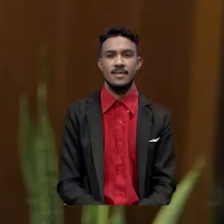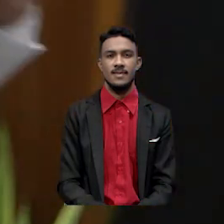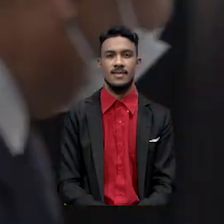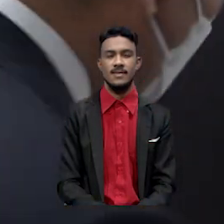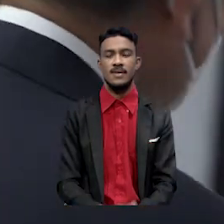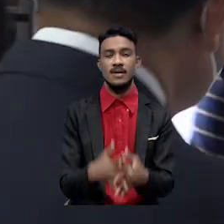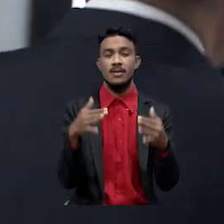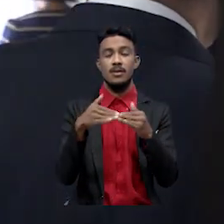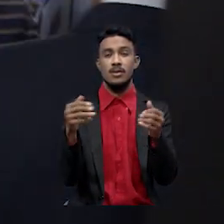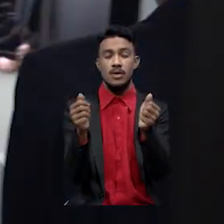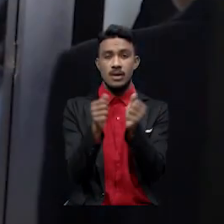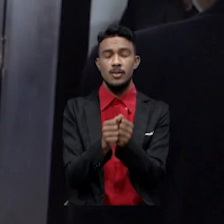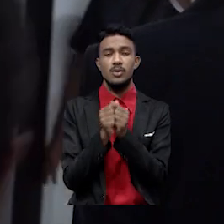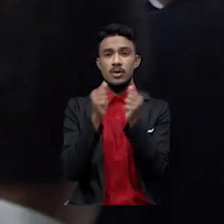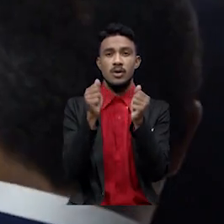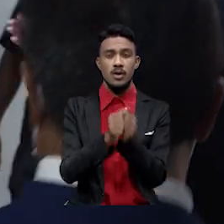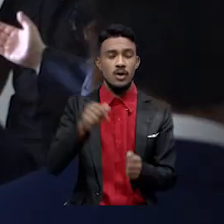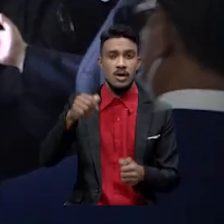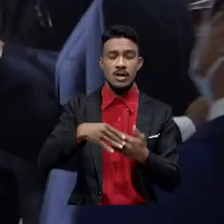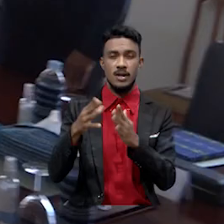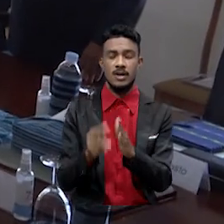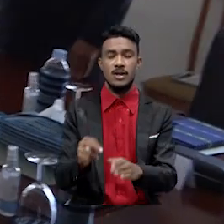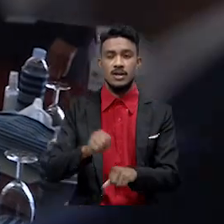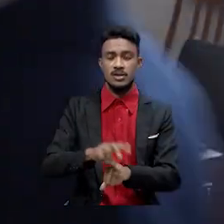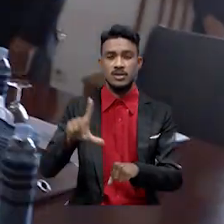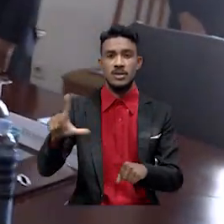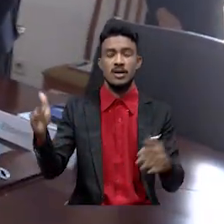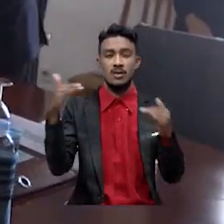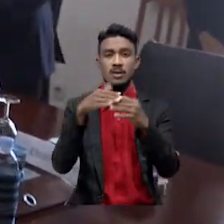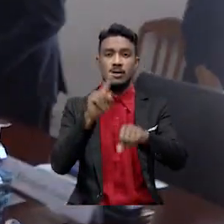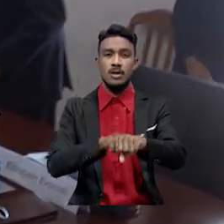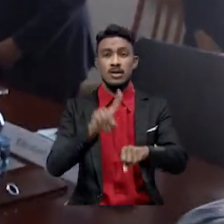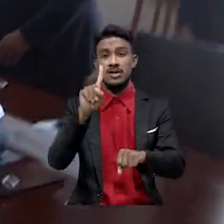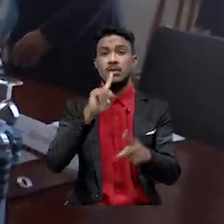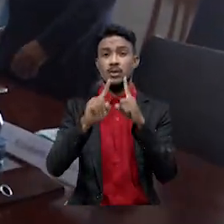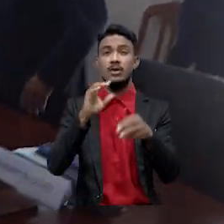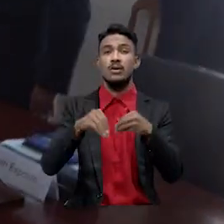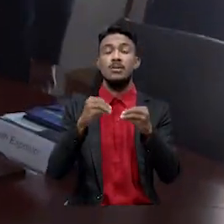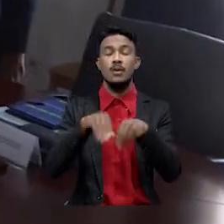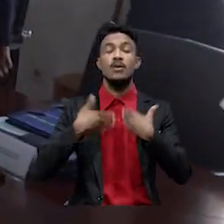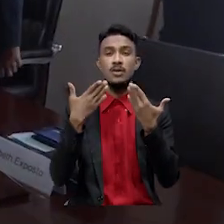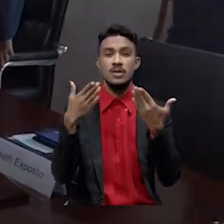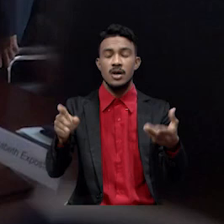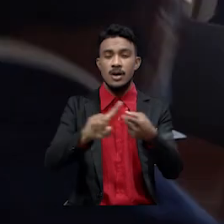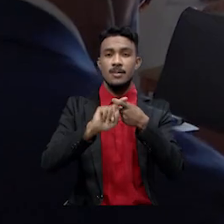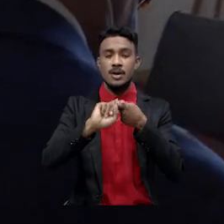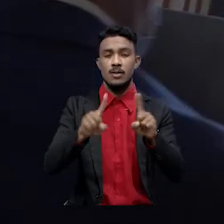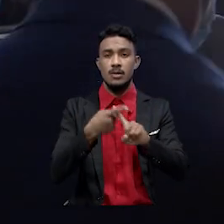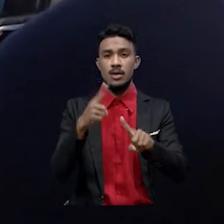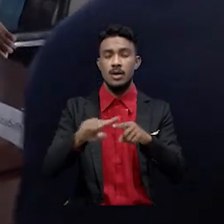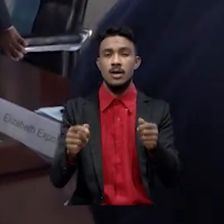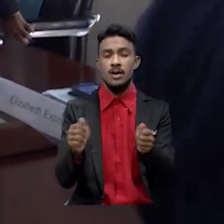Delegação Xixina, hamuto com líder nacional, halau encontro com Aja Orasida, hori kolea korabau insa hametin laço amizade entre nação